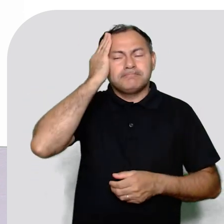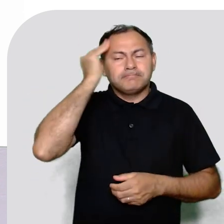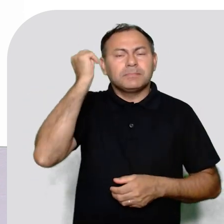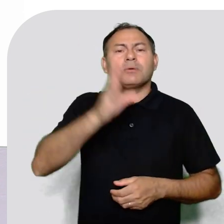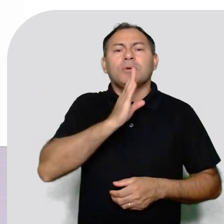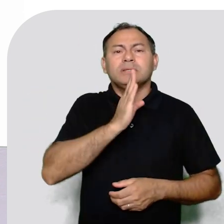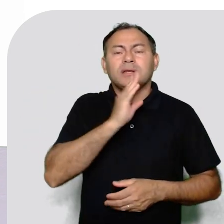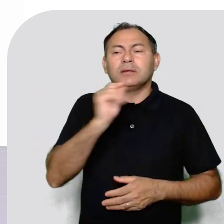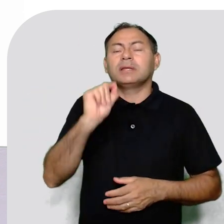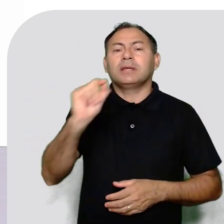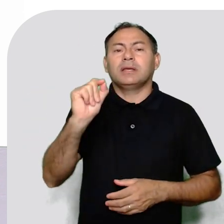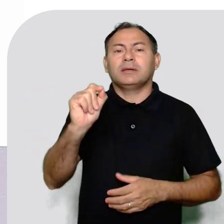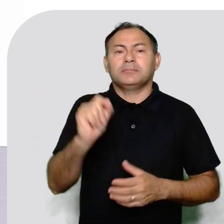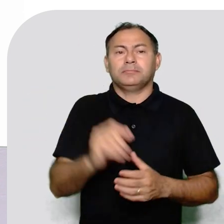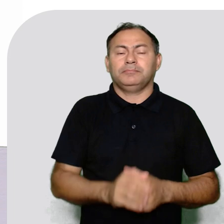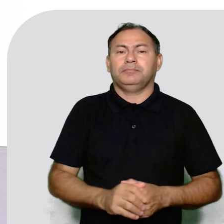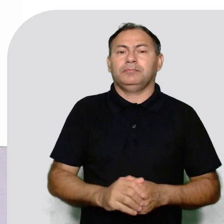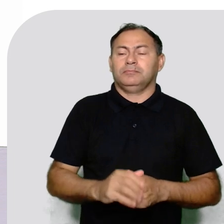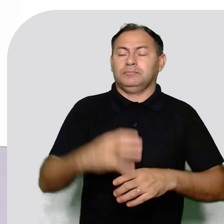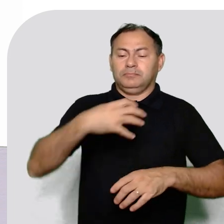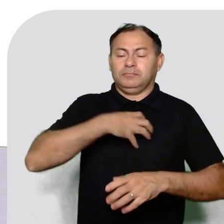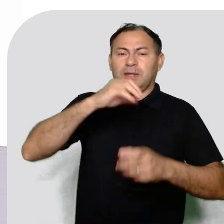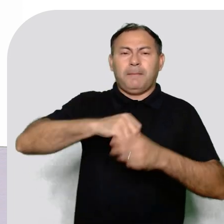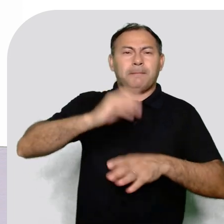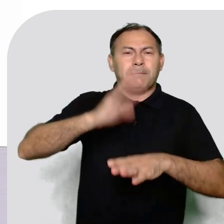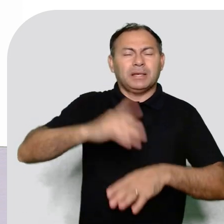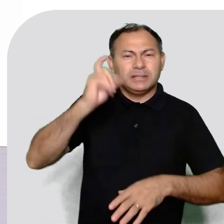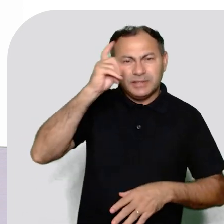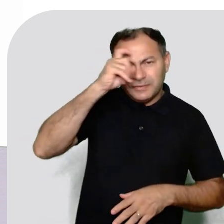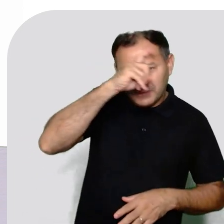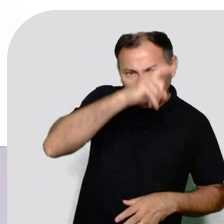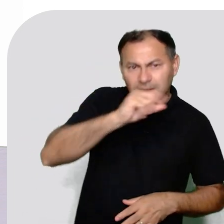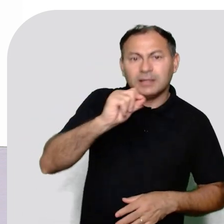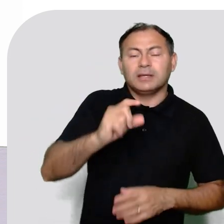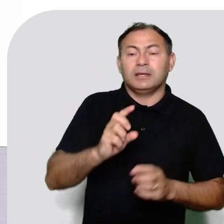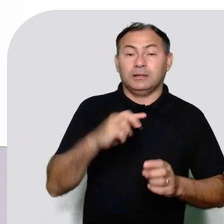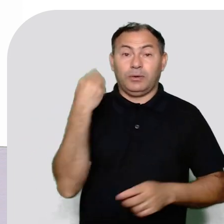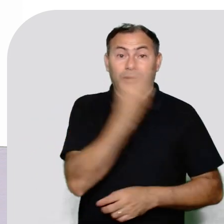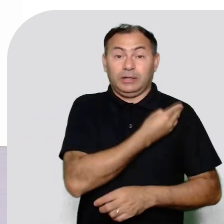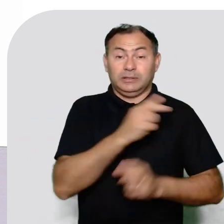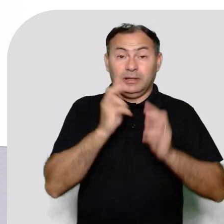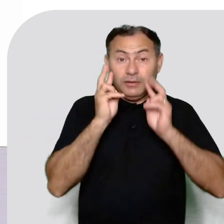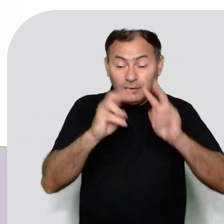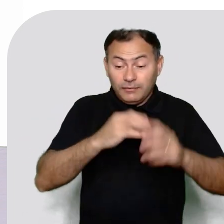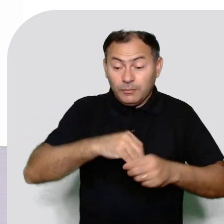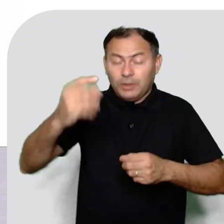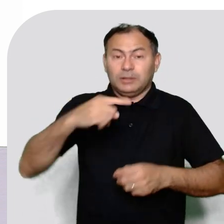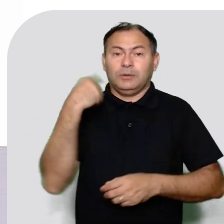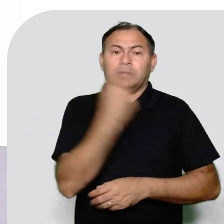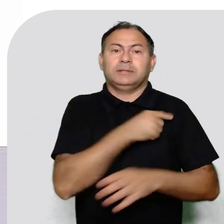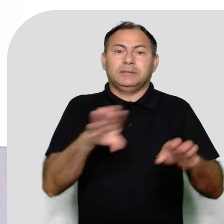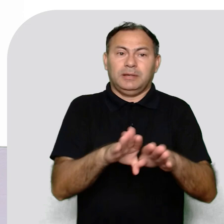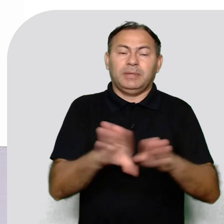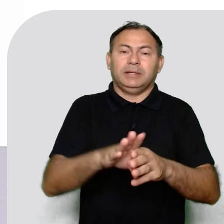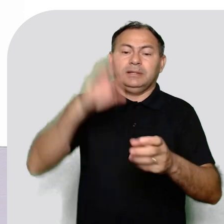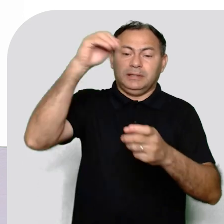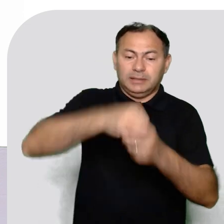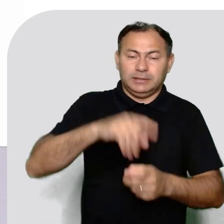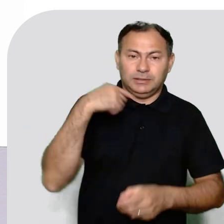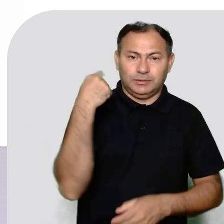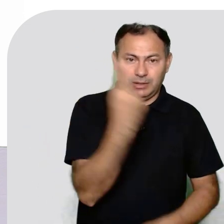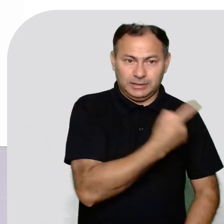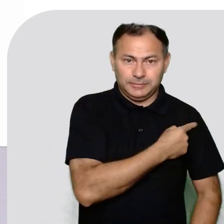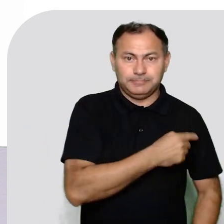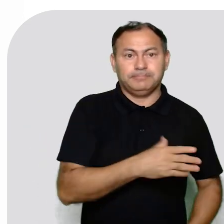reconhecer que as situações mais difíceis que vemos fora de nós também estão dentro